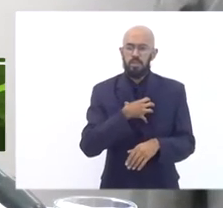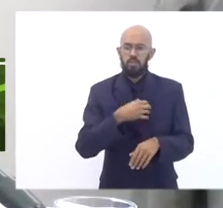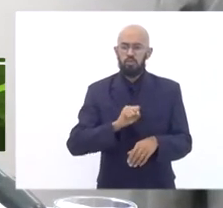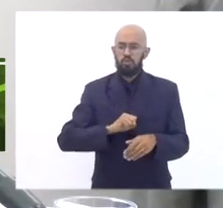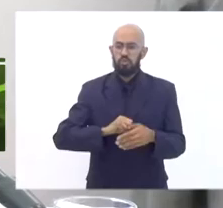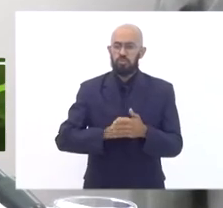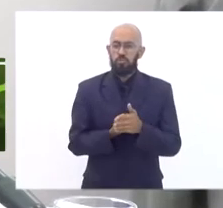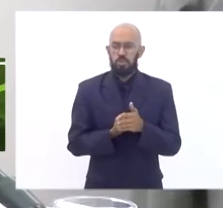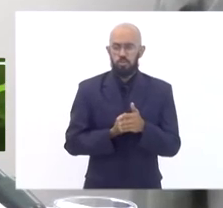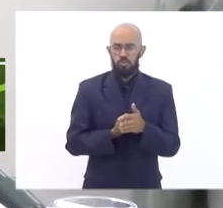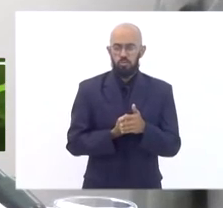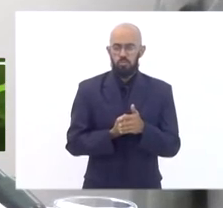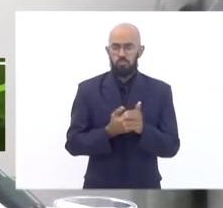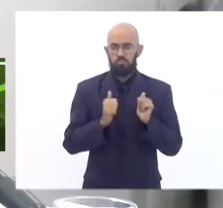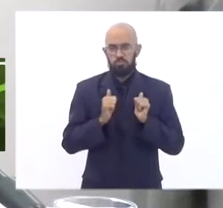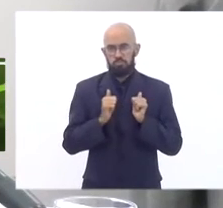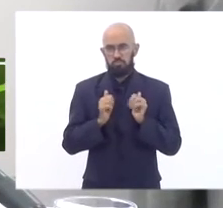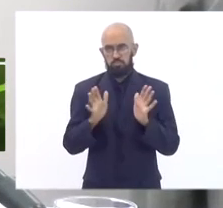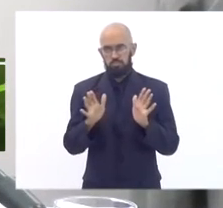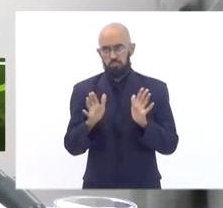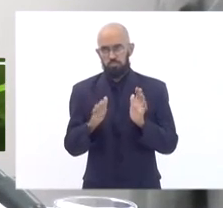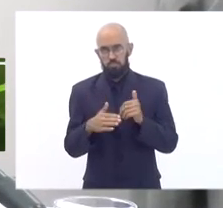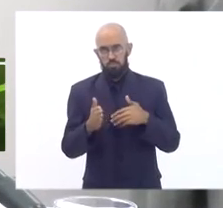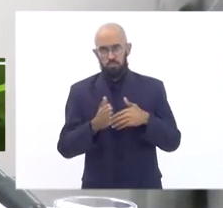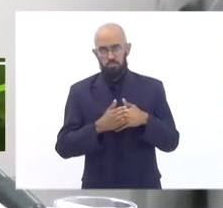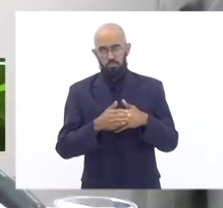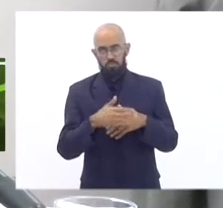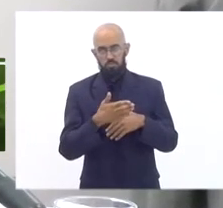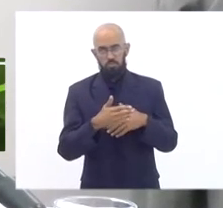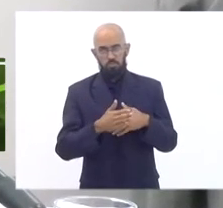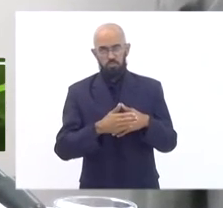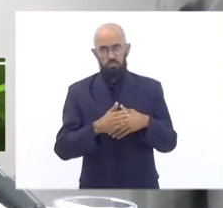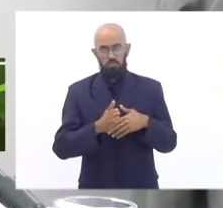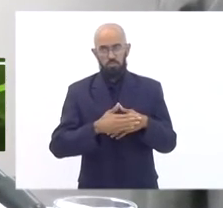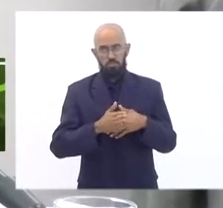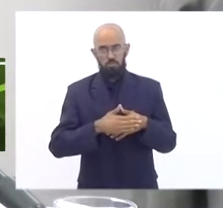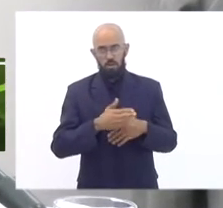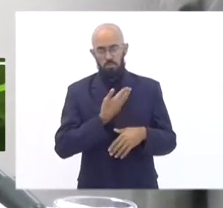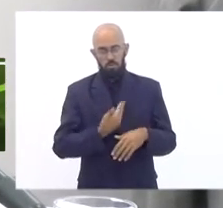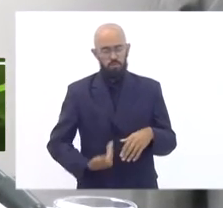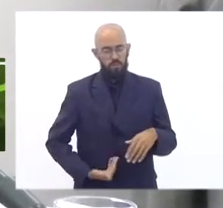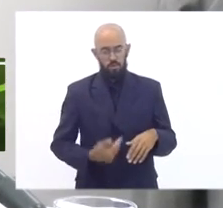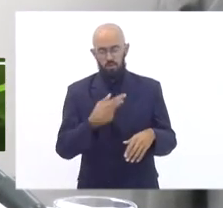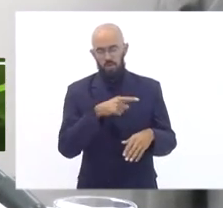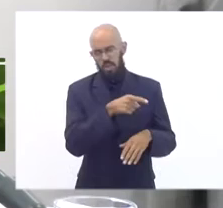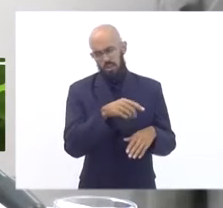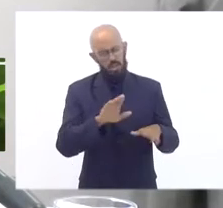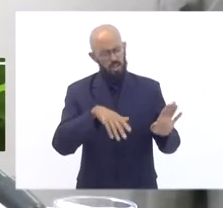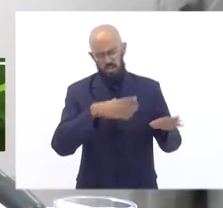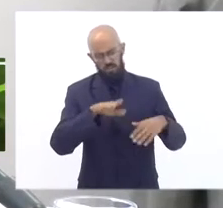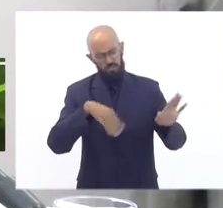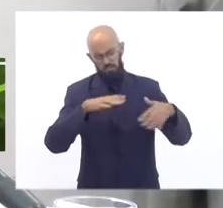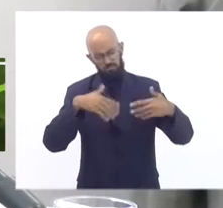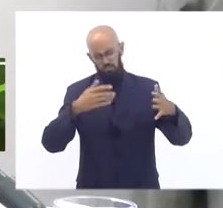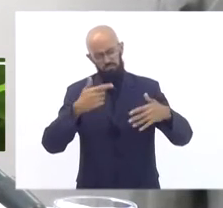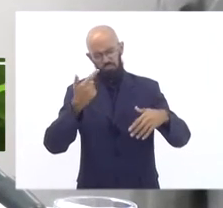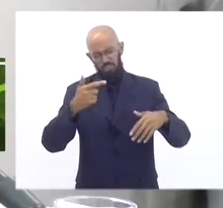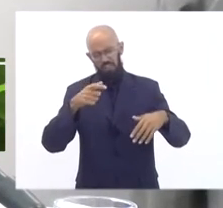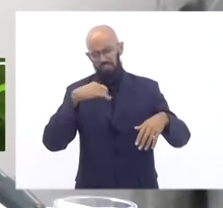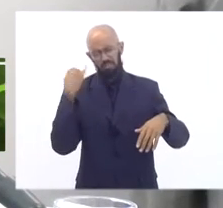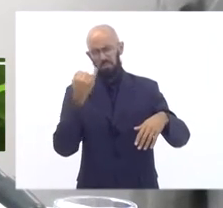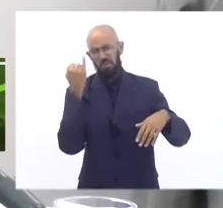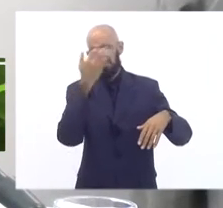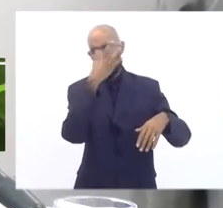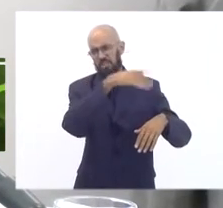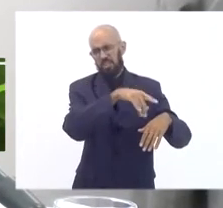trabalho na... o próprio governador o considerou impedido. Enfim, está impedido de participar dessas tratativas por ter